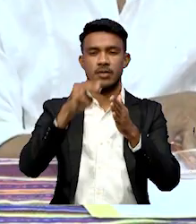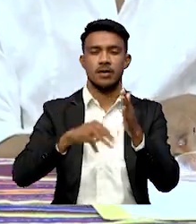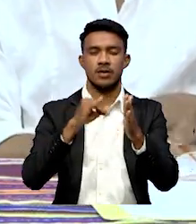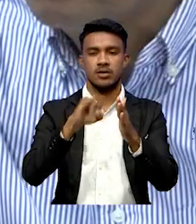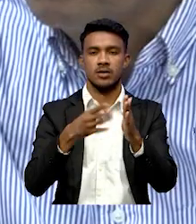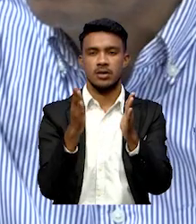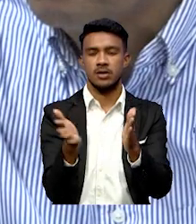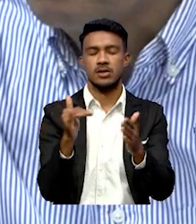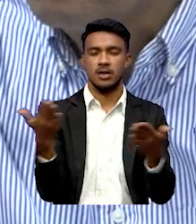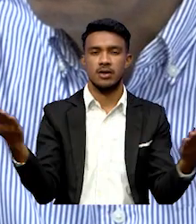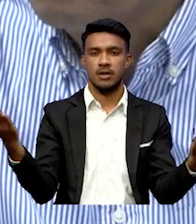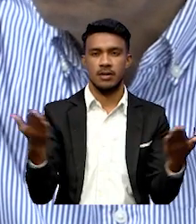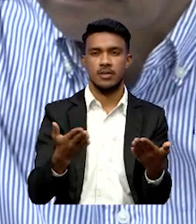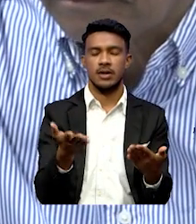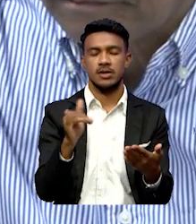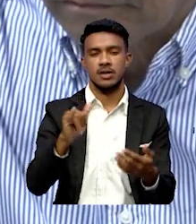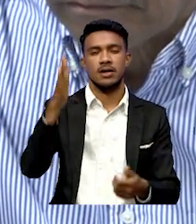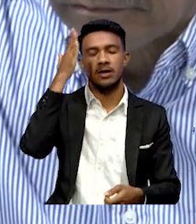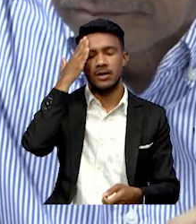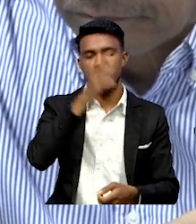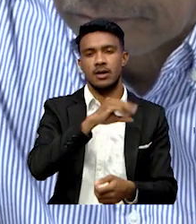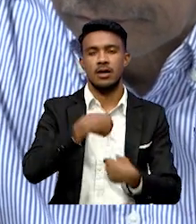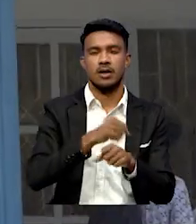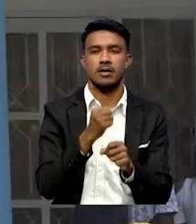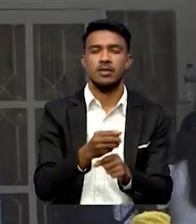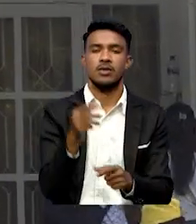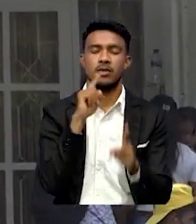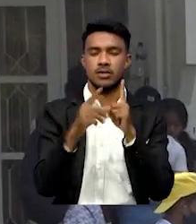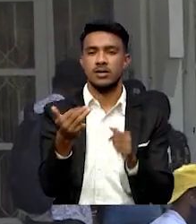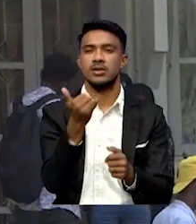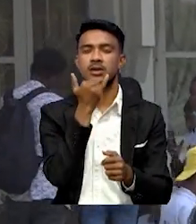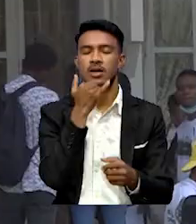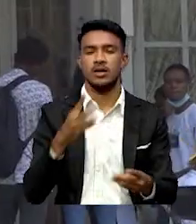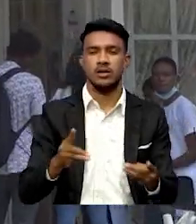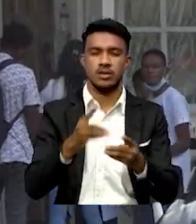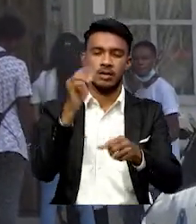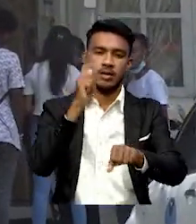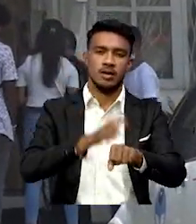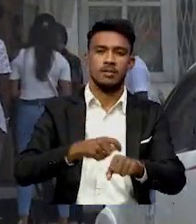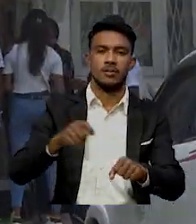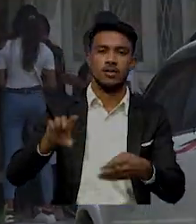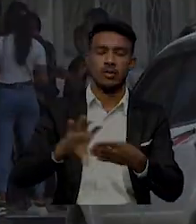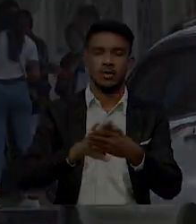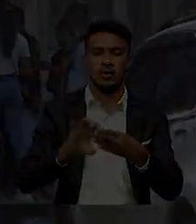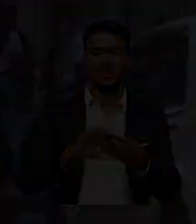jornalistas Sirnebe, Maxira de Teta, a infração durante a campanha eleitoral. Agustin da Costa, Jacinto Fuca, GMN.